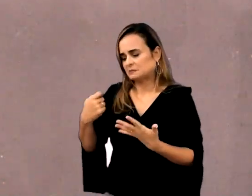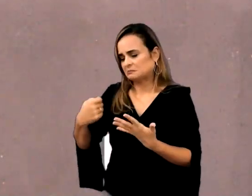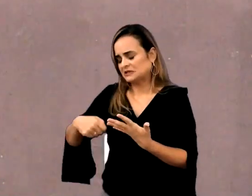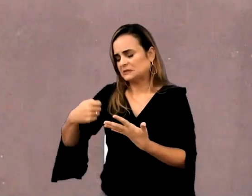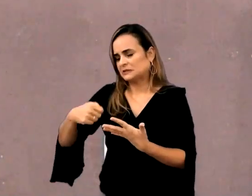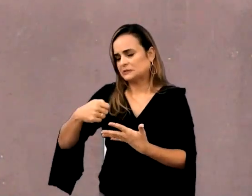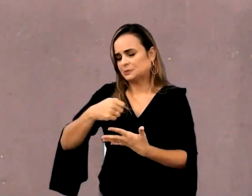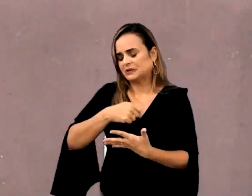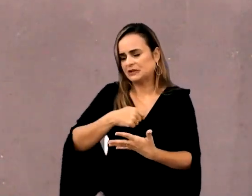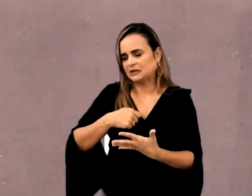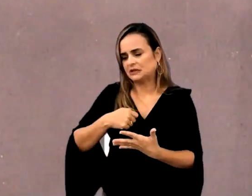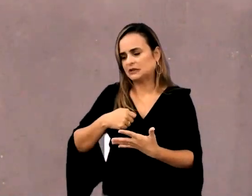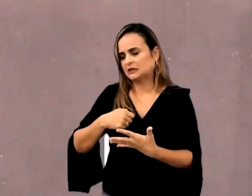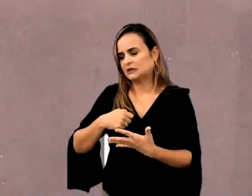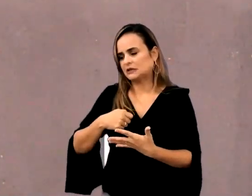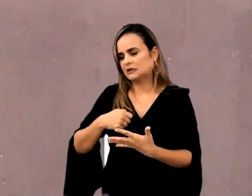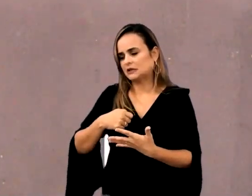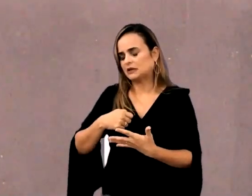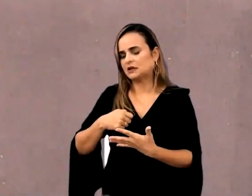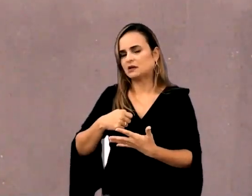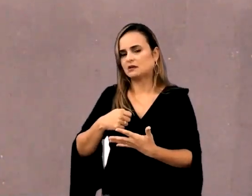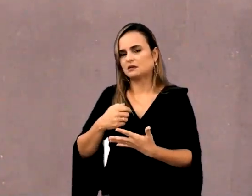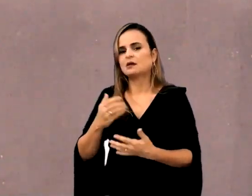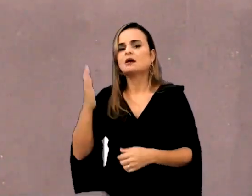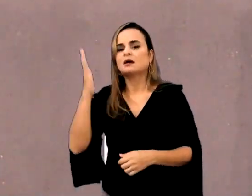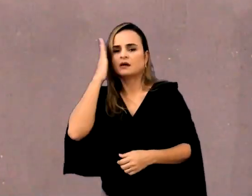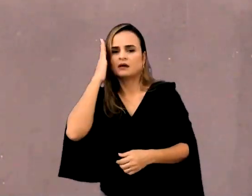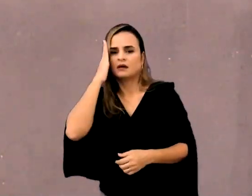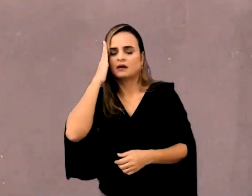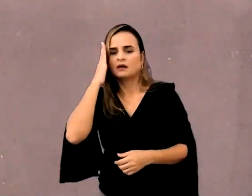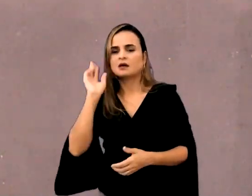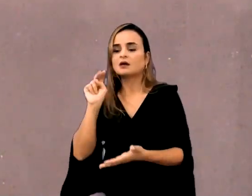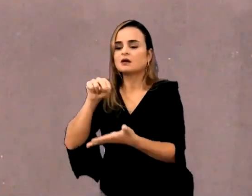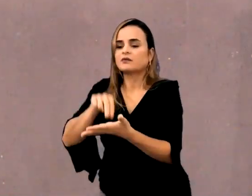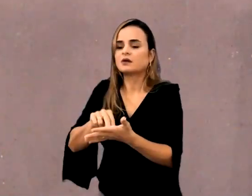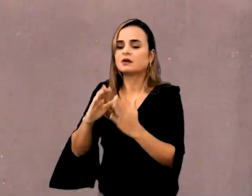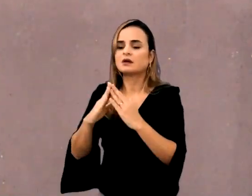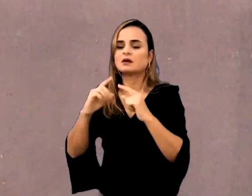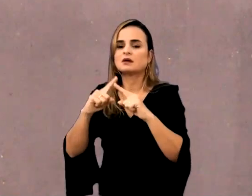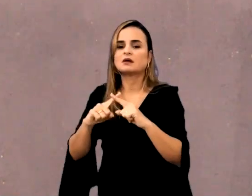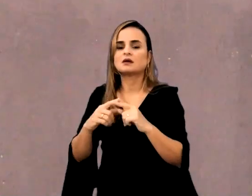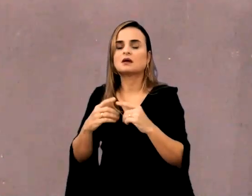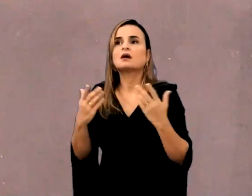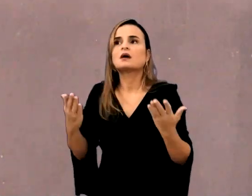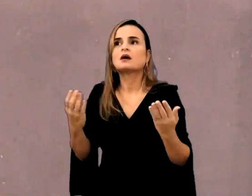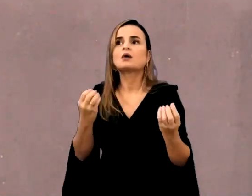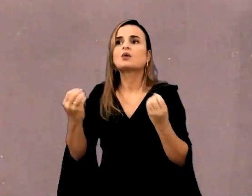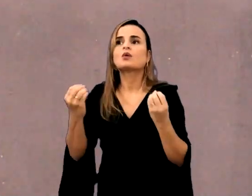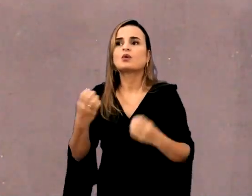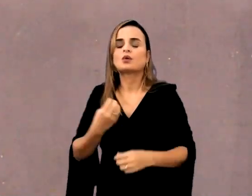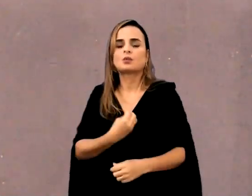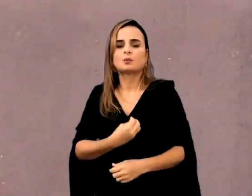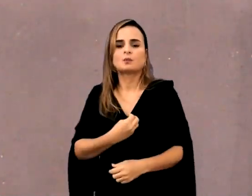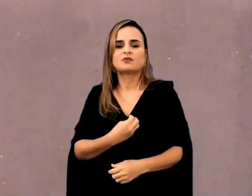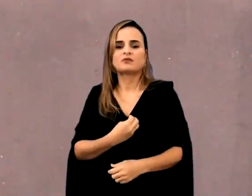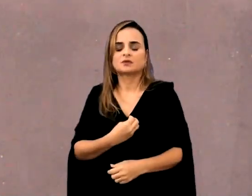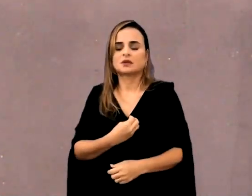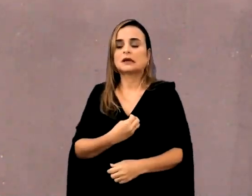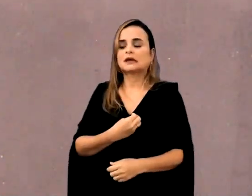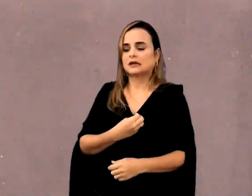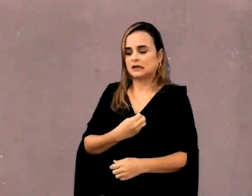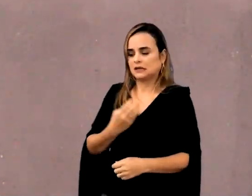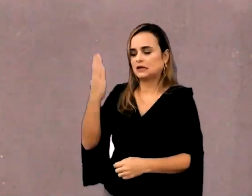igreja, então você está perdido. A sua vida diária, ela é necessária. Uma vida